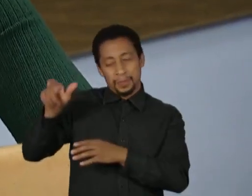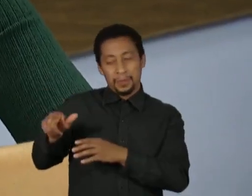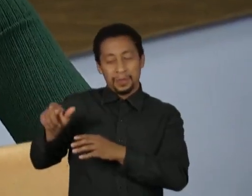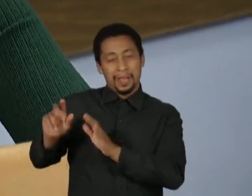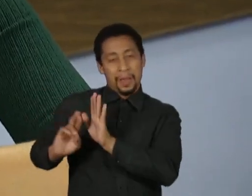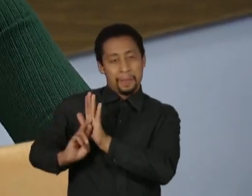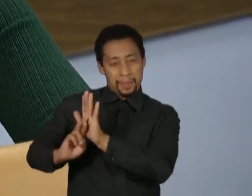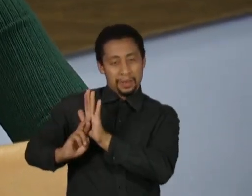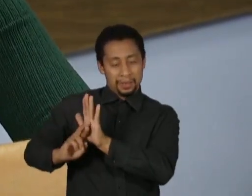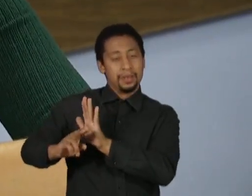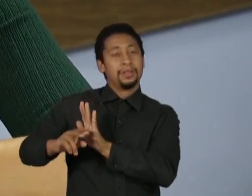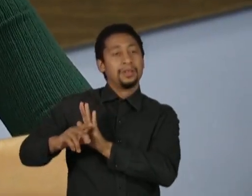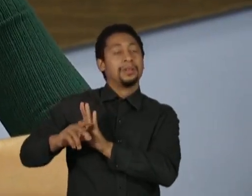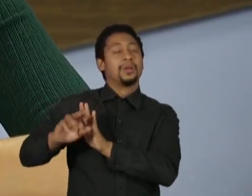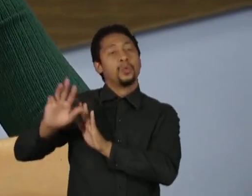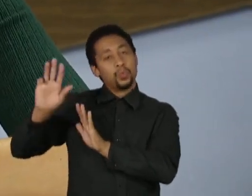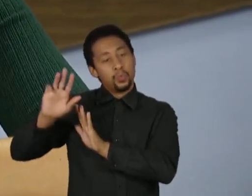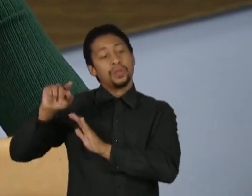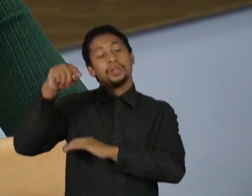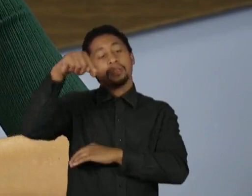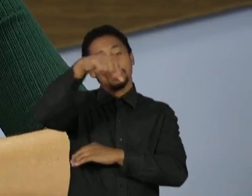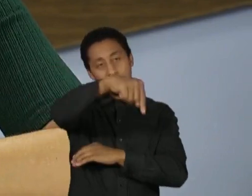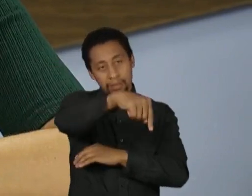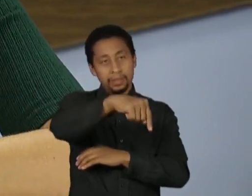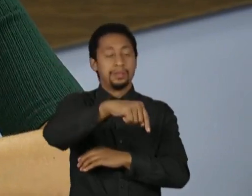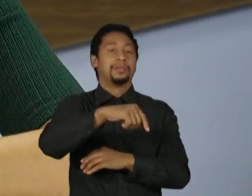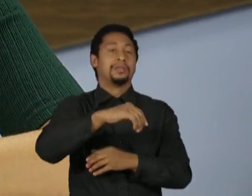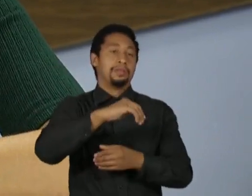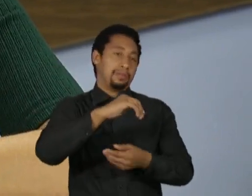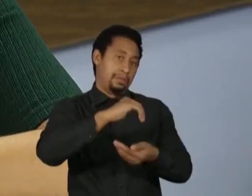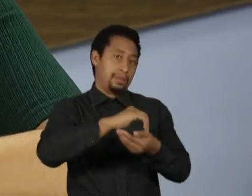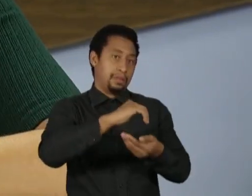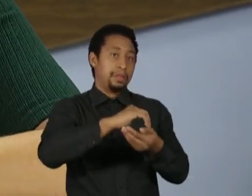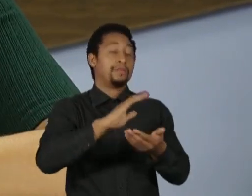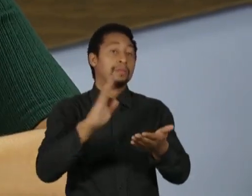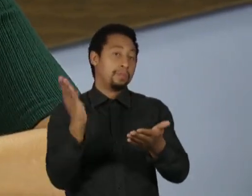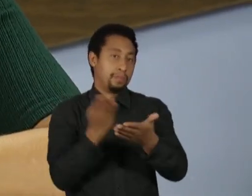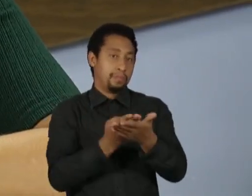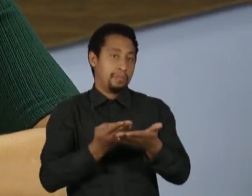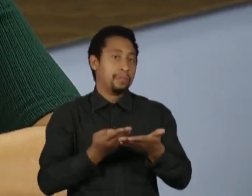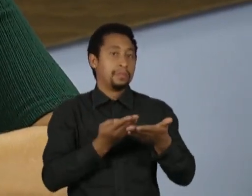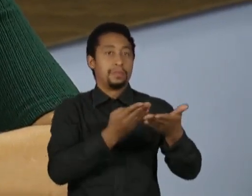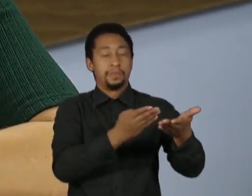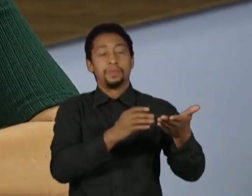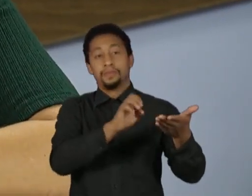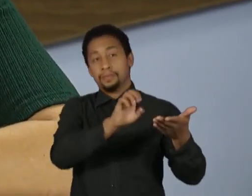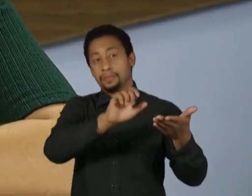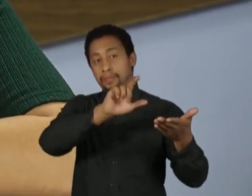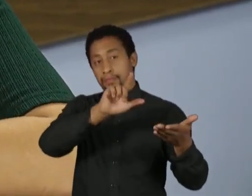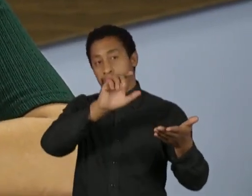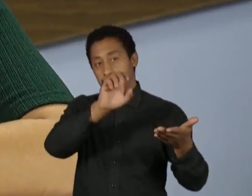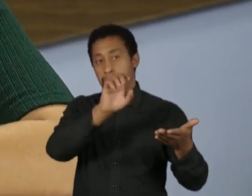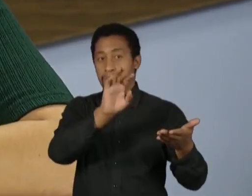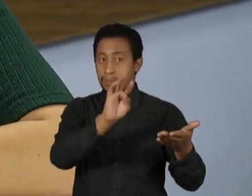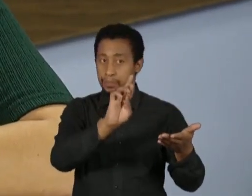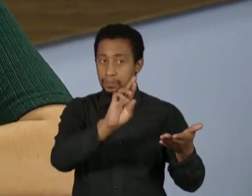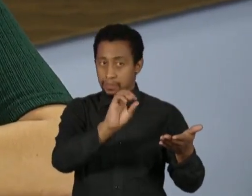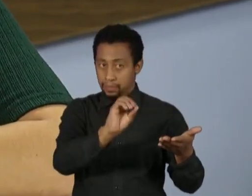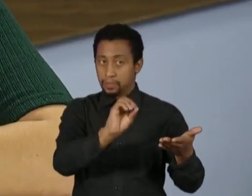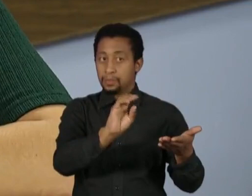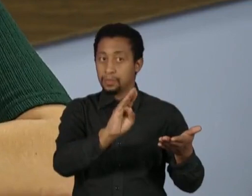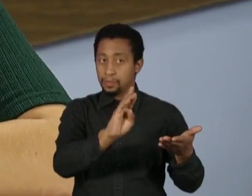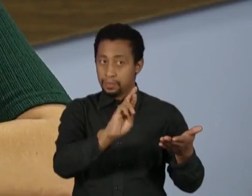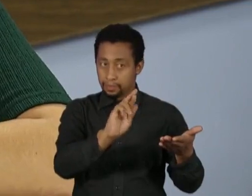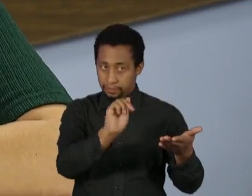Supremo entrou com uma ação questionando pontos da privatização da Eletrobras esse tipo de questionamento nesse momento